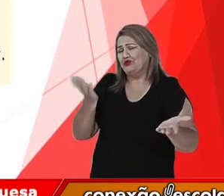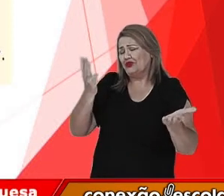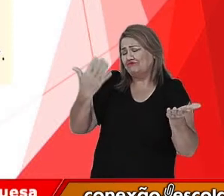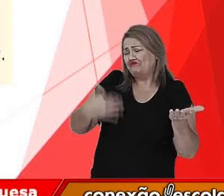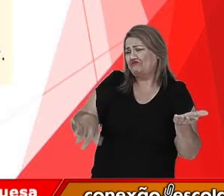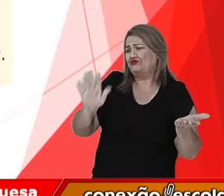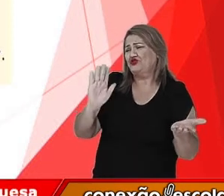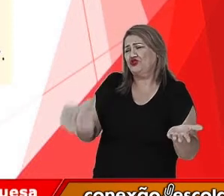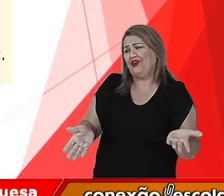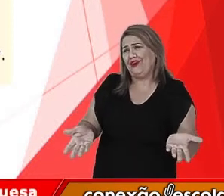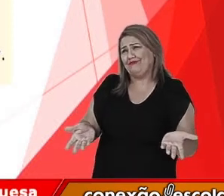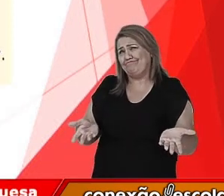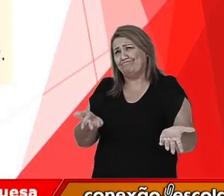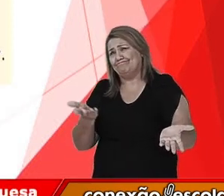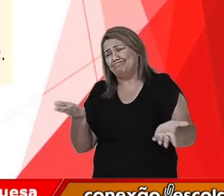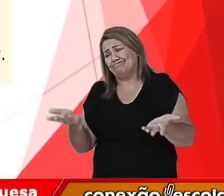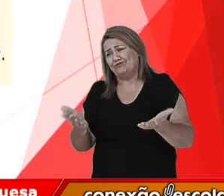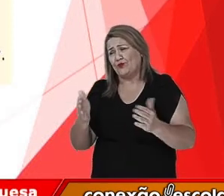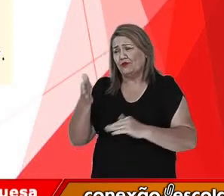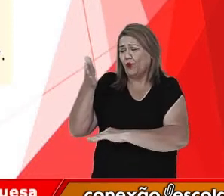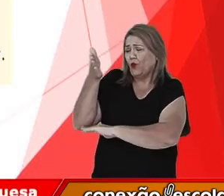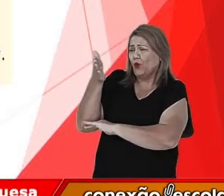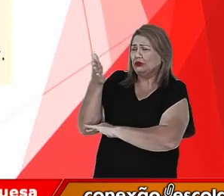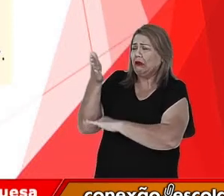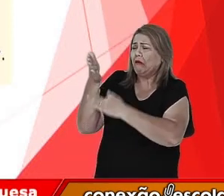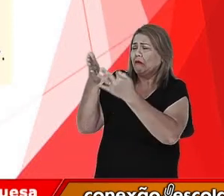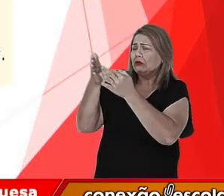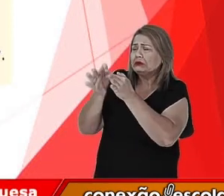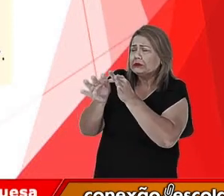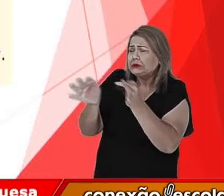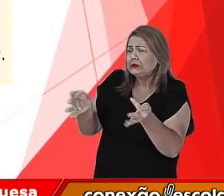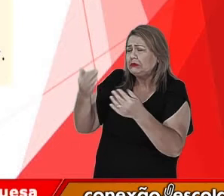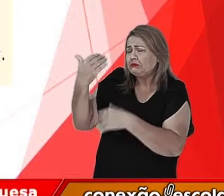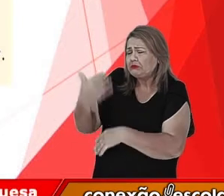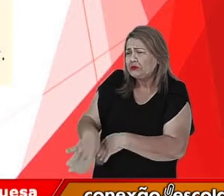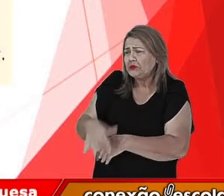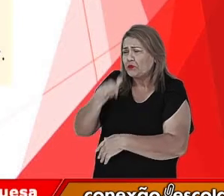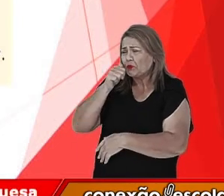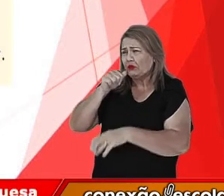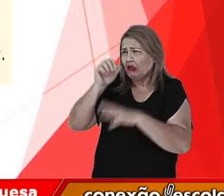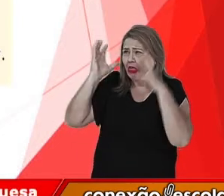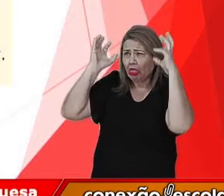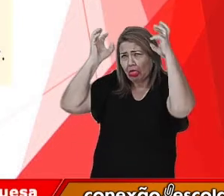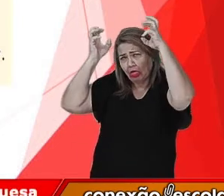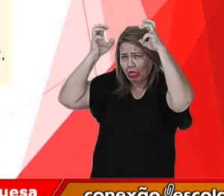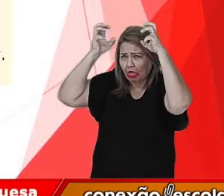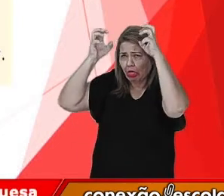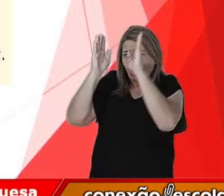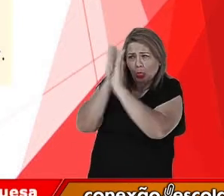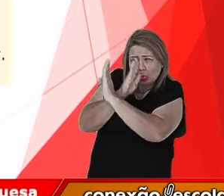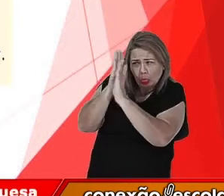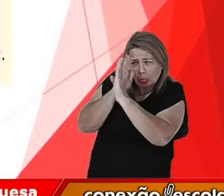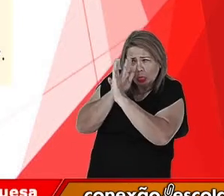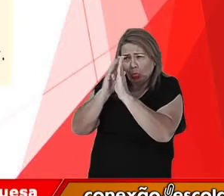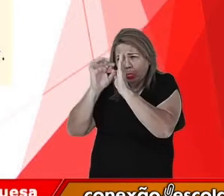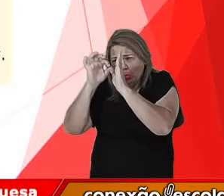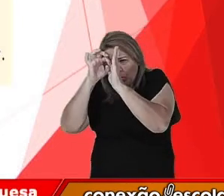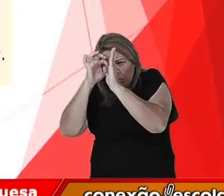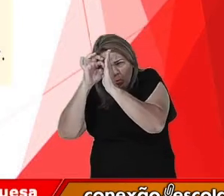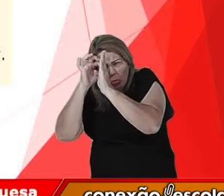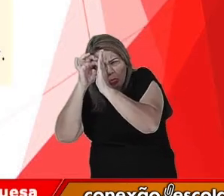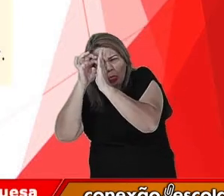possível. Moro agora numa pensão horrenda. A dona é uma medusa que vive espiando o buraco da fechadura.